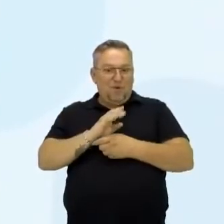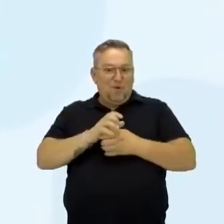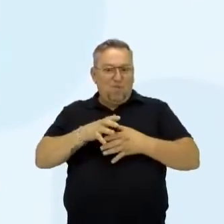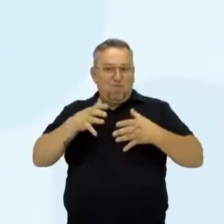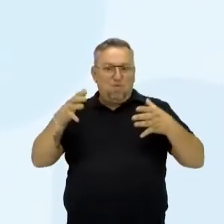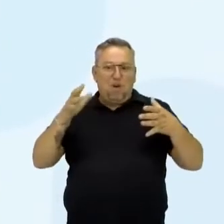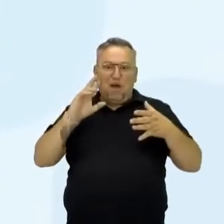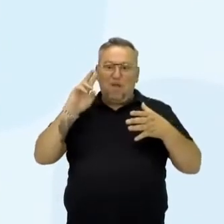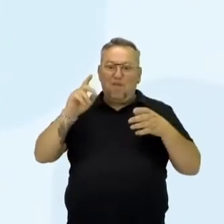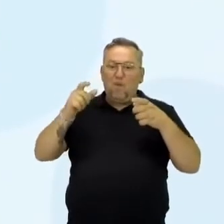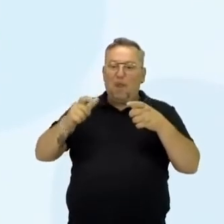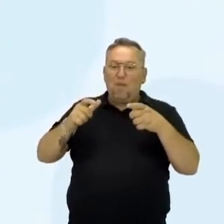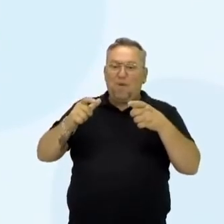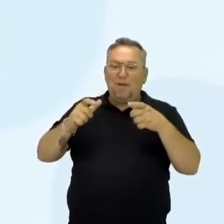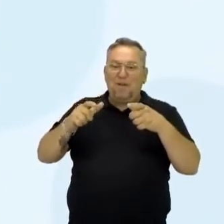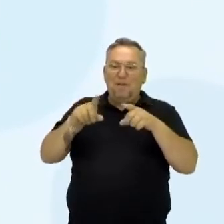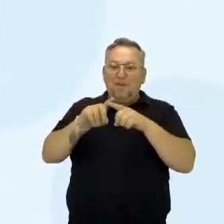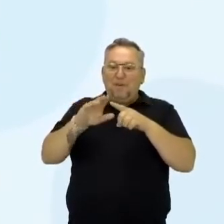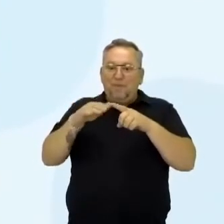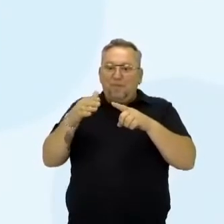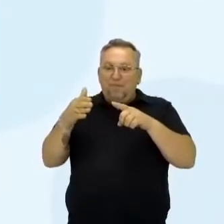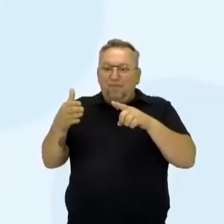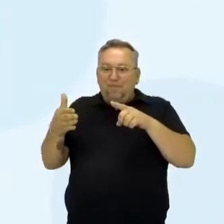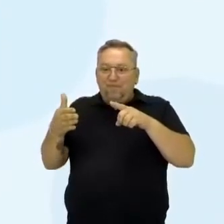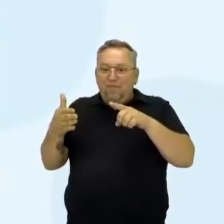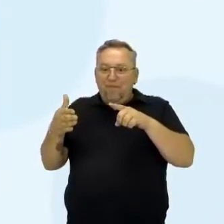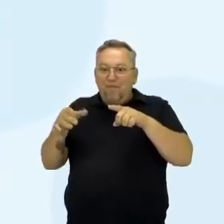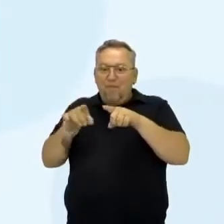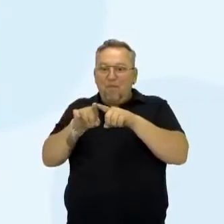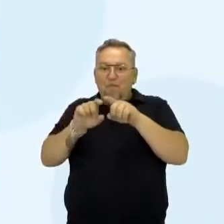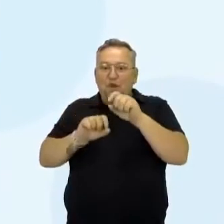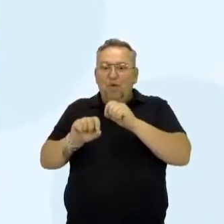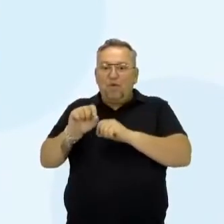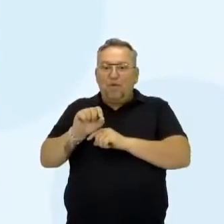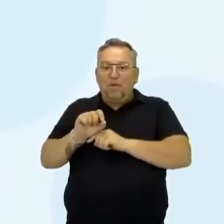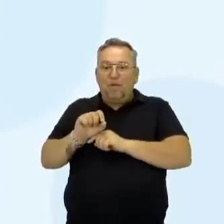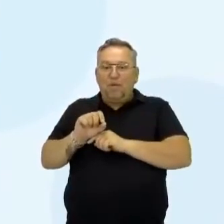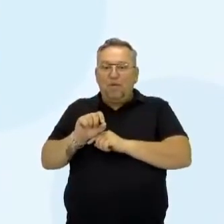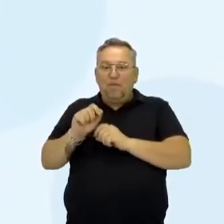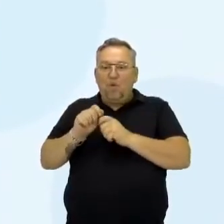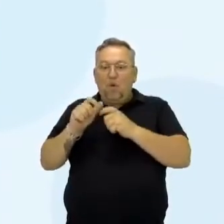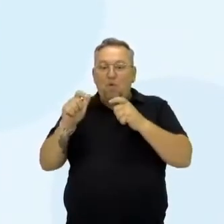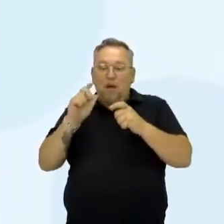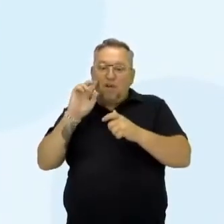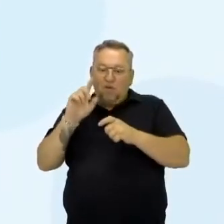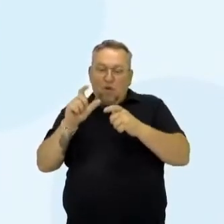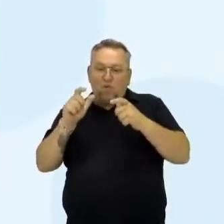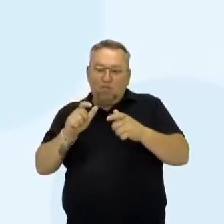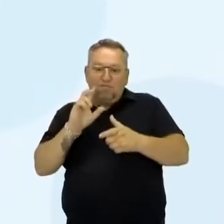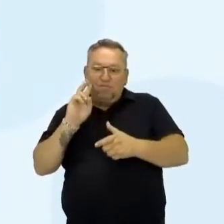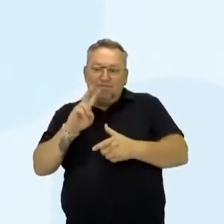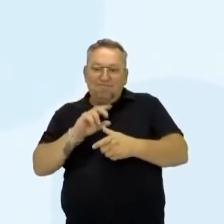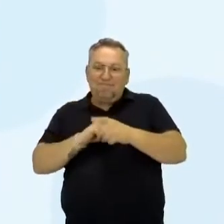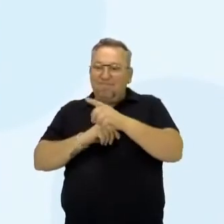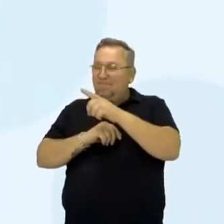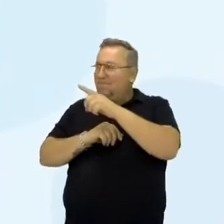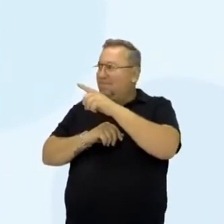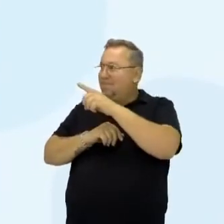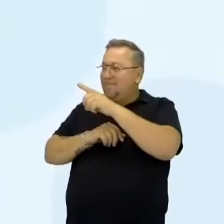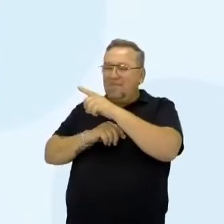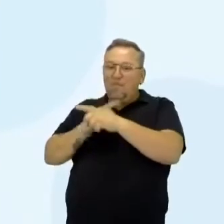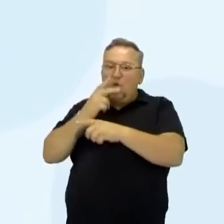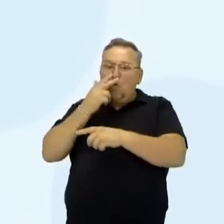de Palmares. E aí, do ladinho, eu tenho um mapa aumentado só da região de Palmares. É quase o tamanho